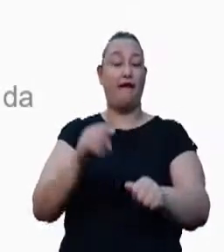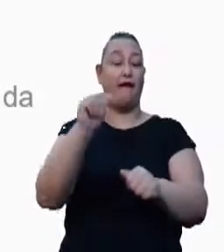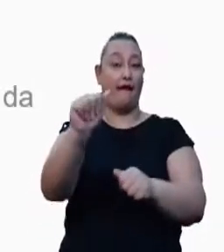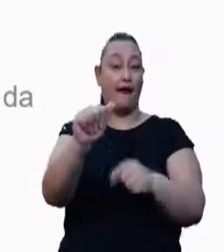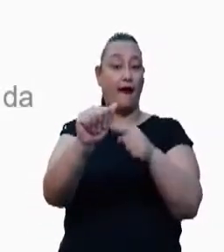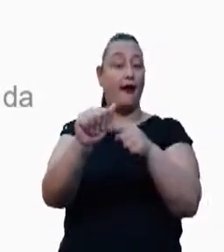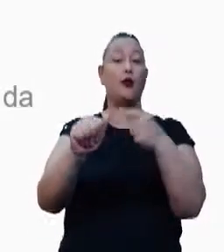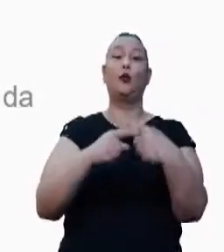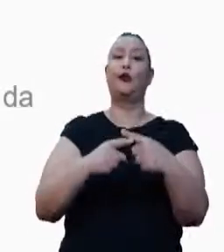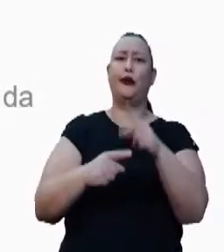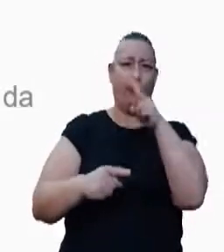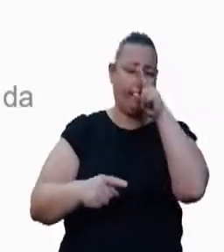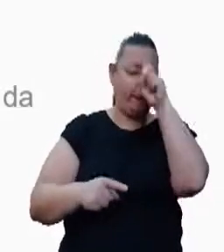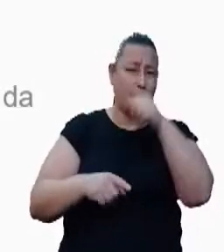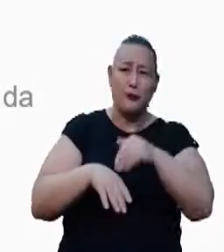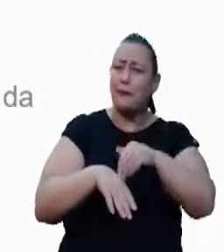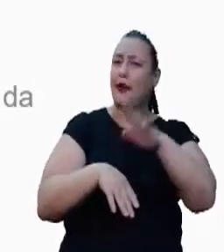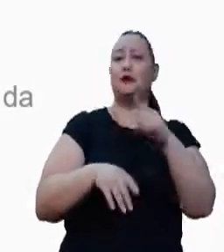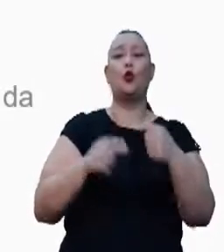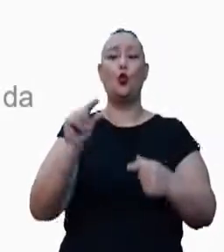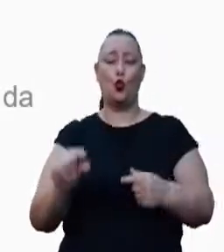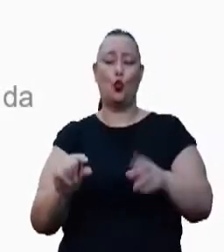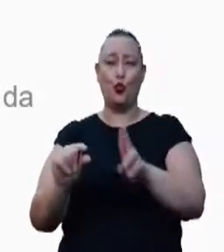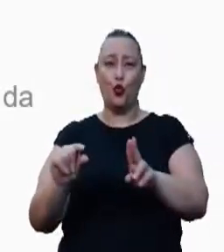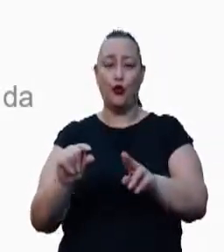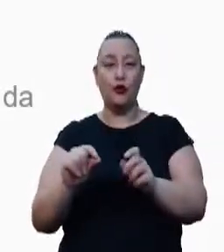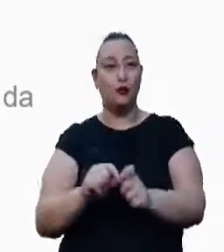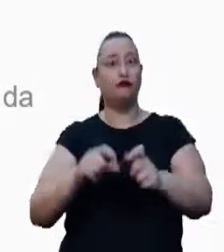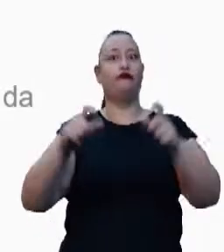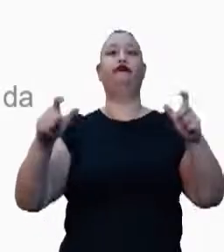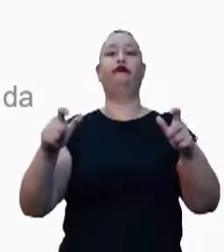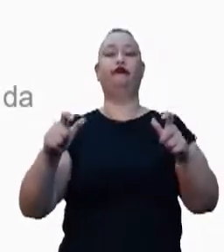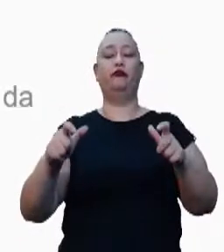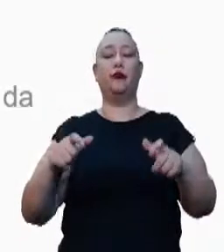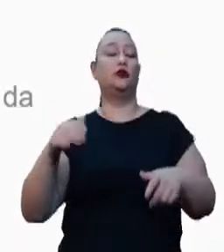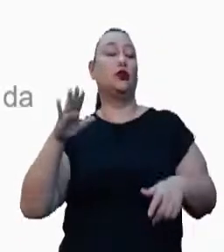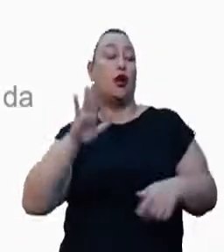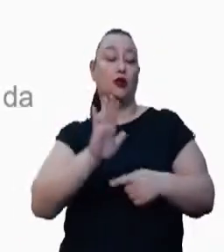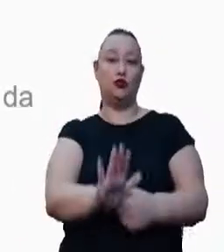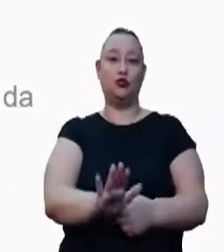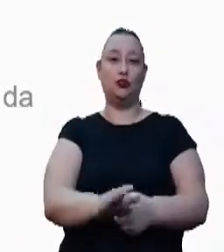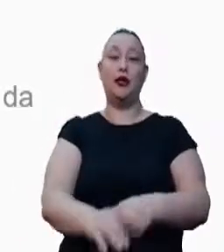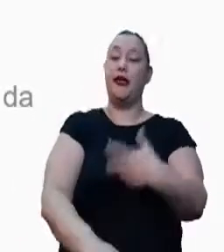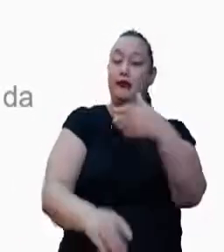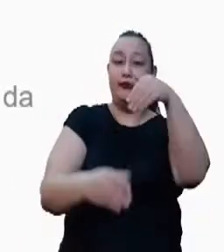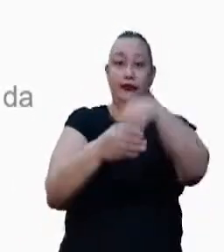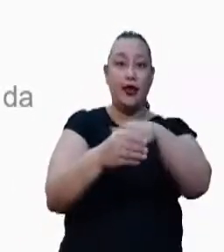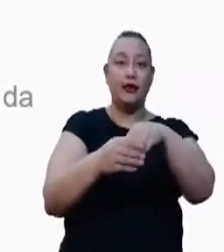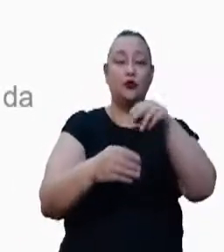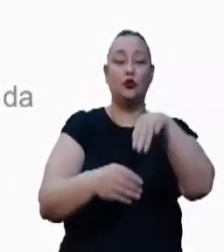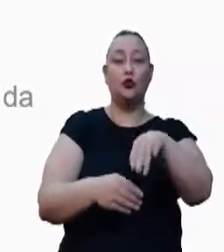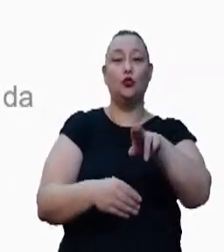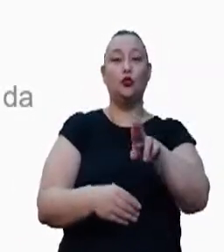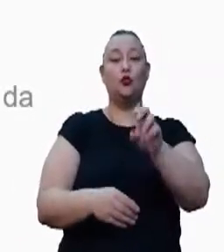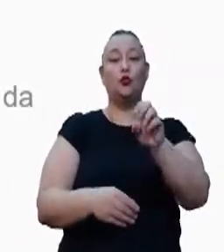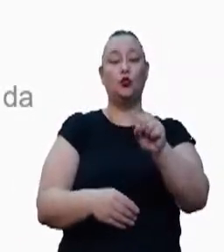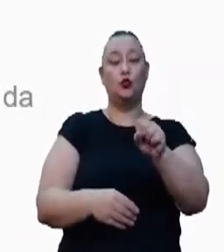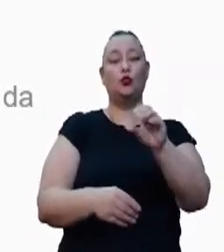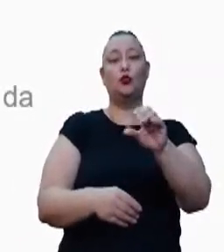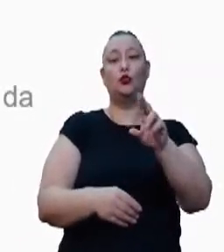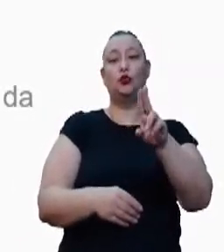mais potente, então a menor dose faz o maior efeito, é intramuscular, como eu comentei com vocês, mas